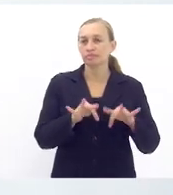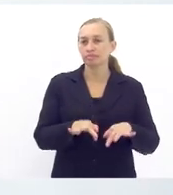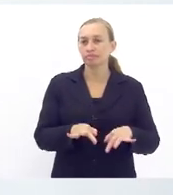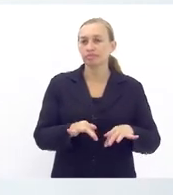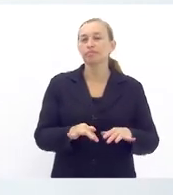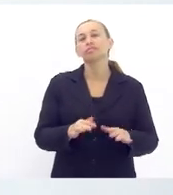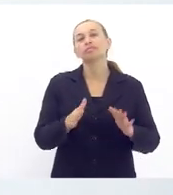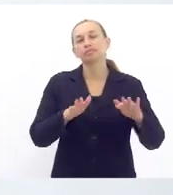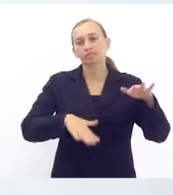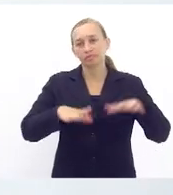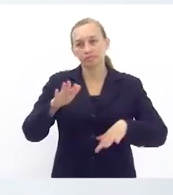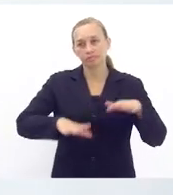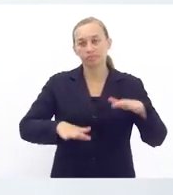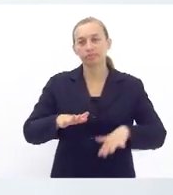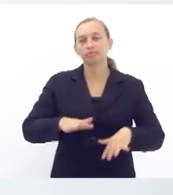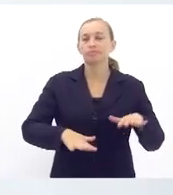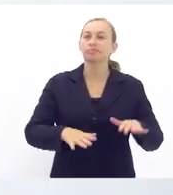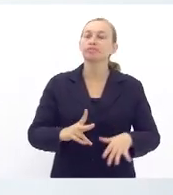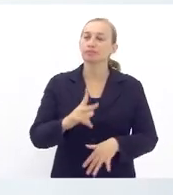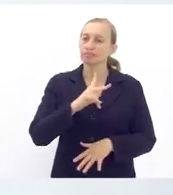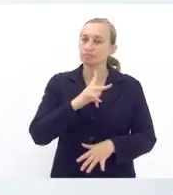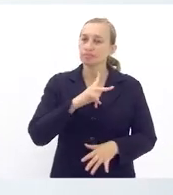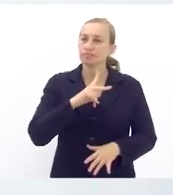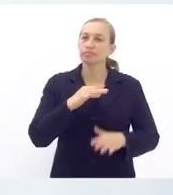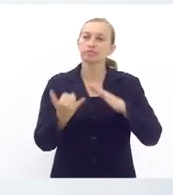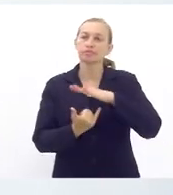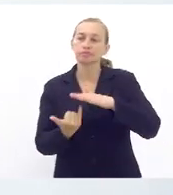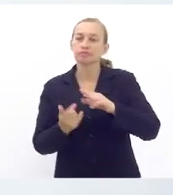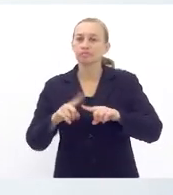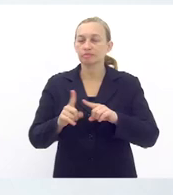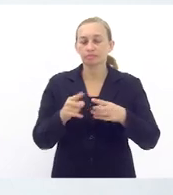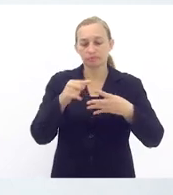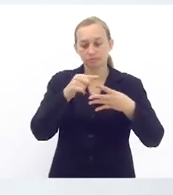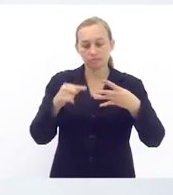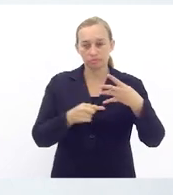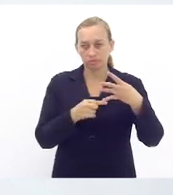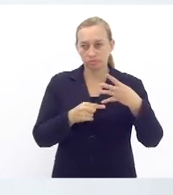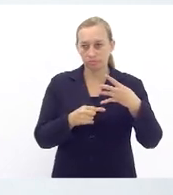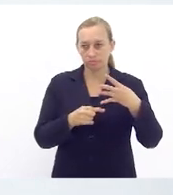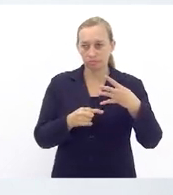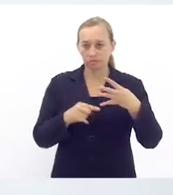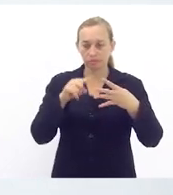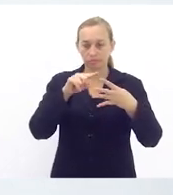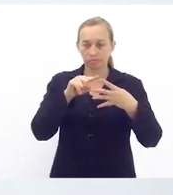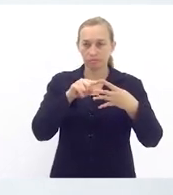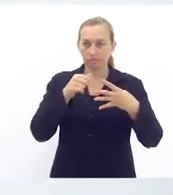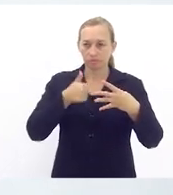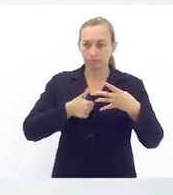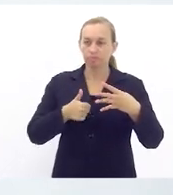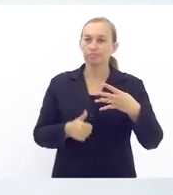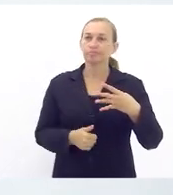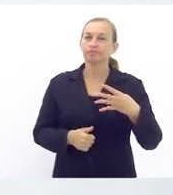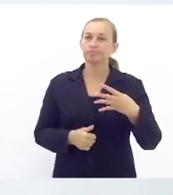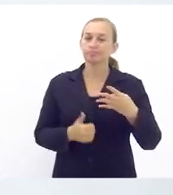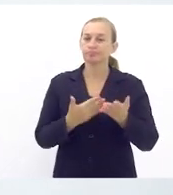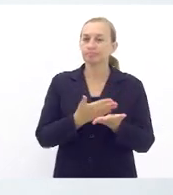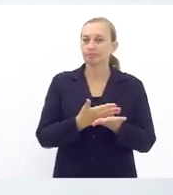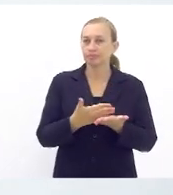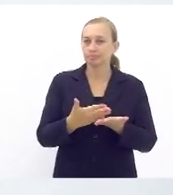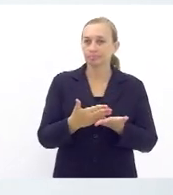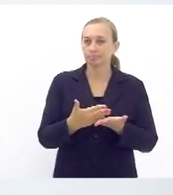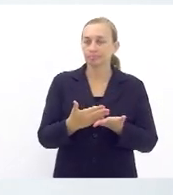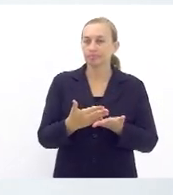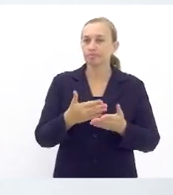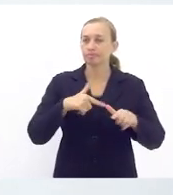da própria instituição e etc mas a gente propôs quatro etapas né uma Inicial que seriam